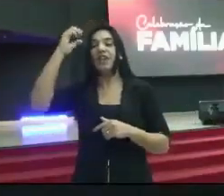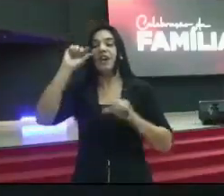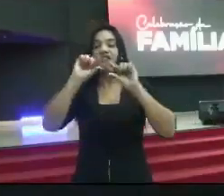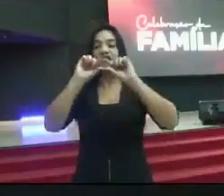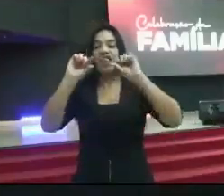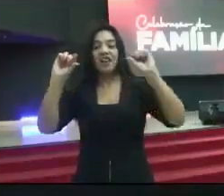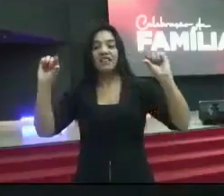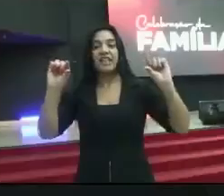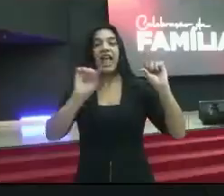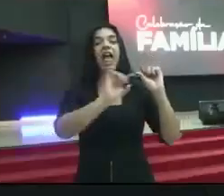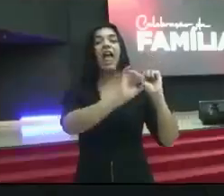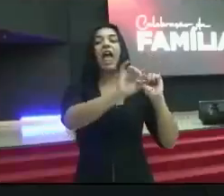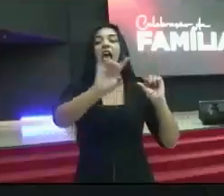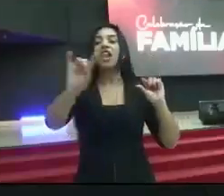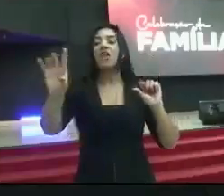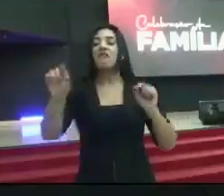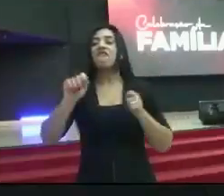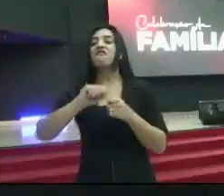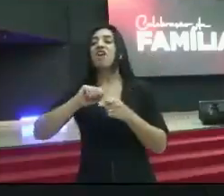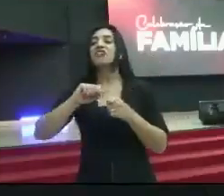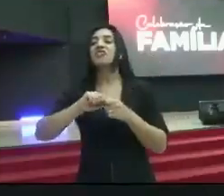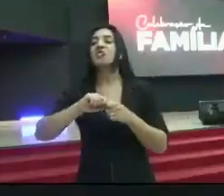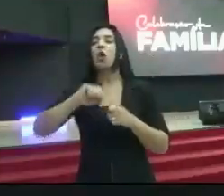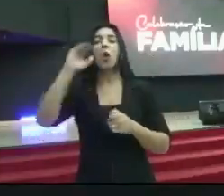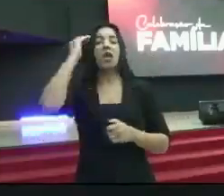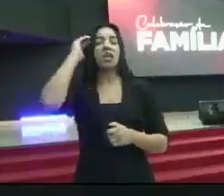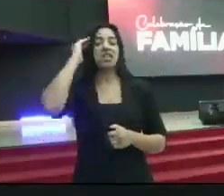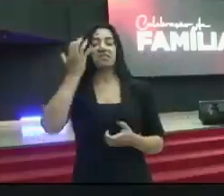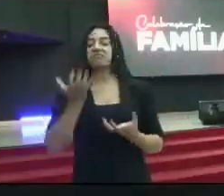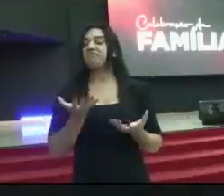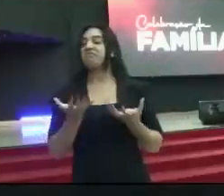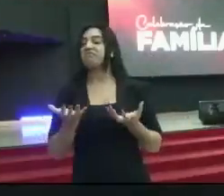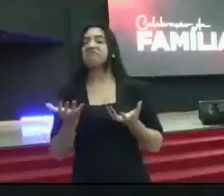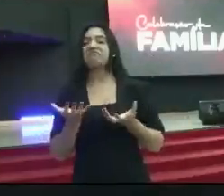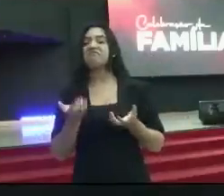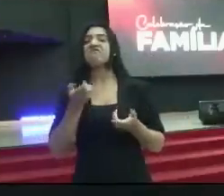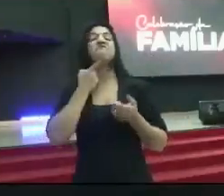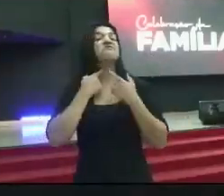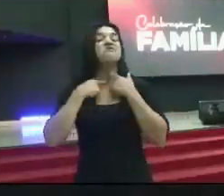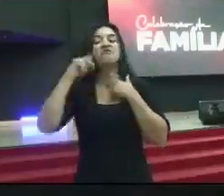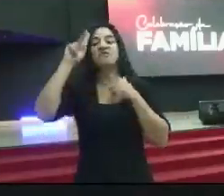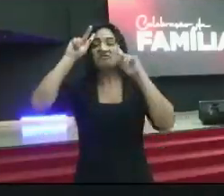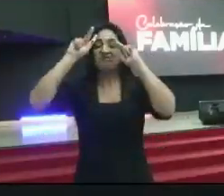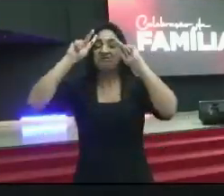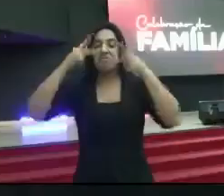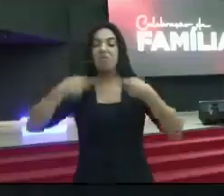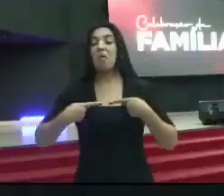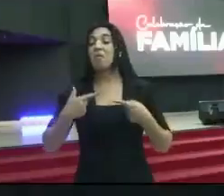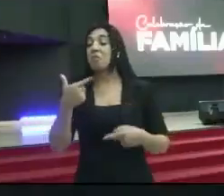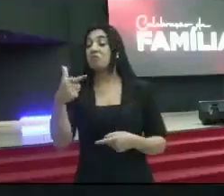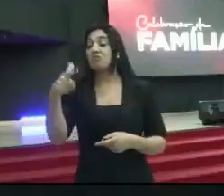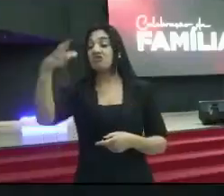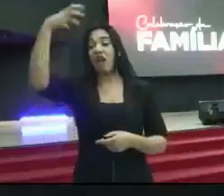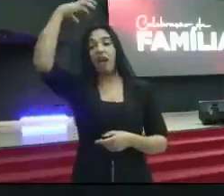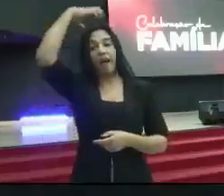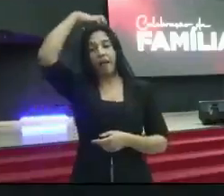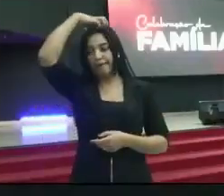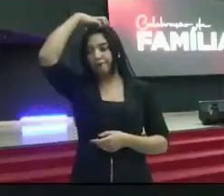fazia o que bem entendia, porque não havia rei em Israel.